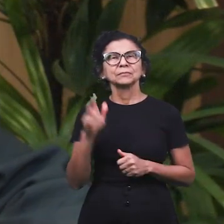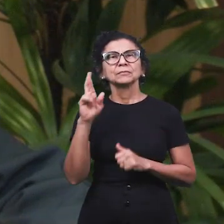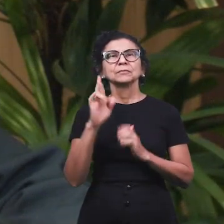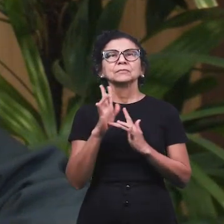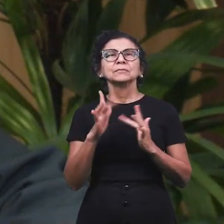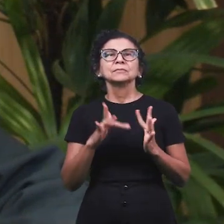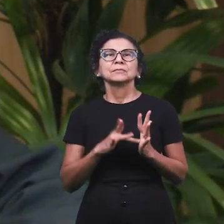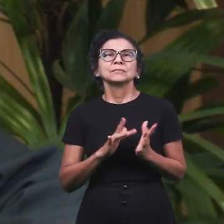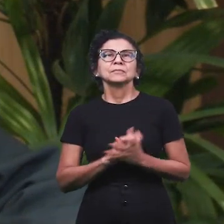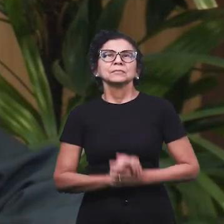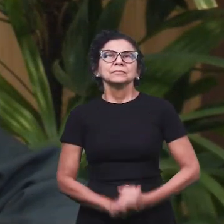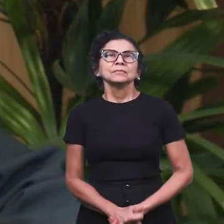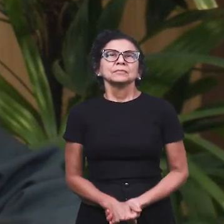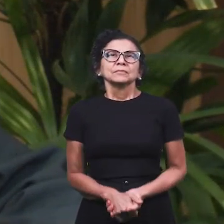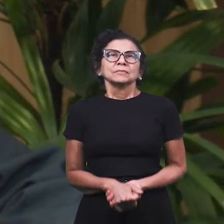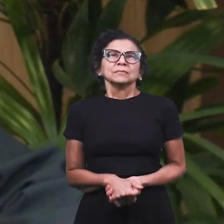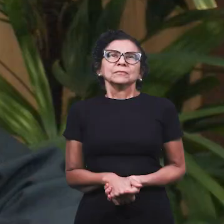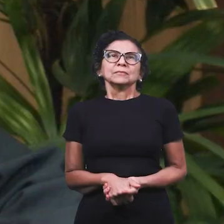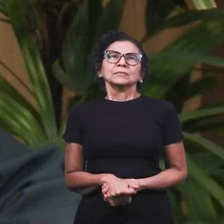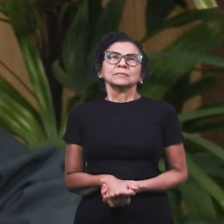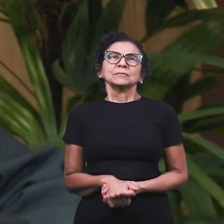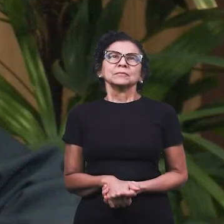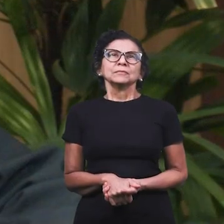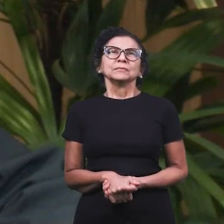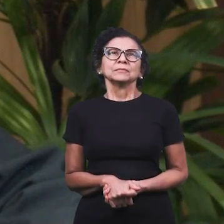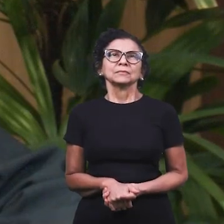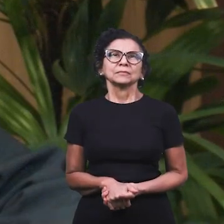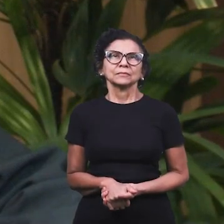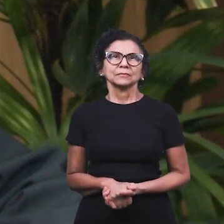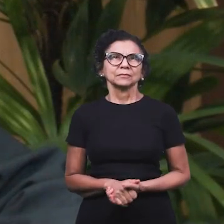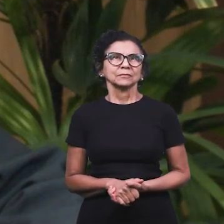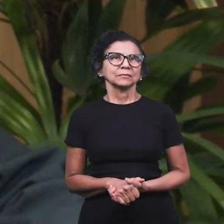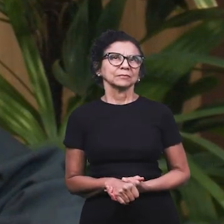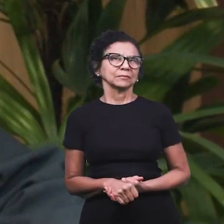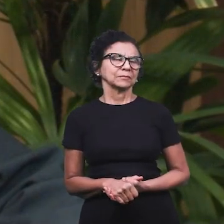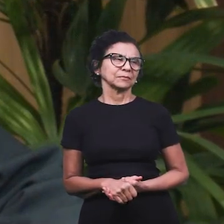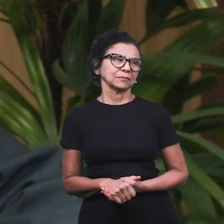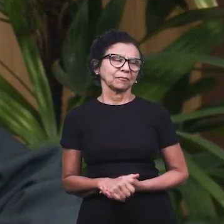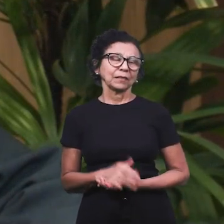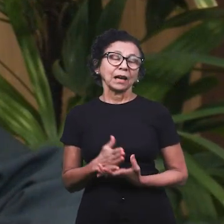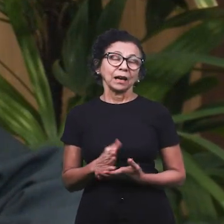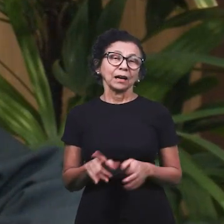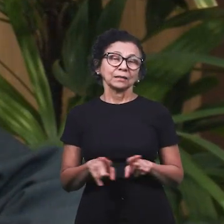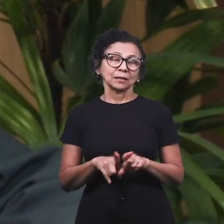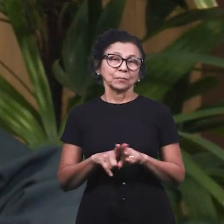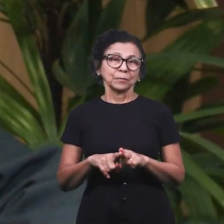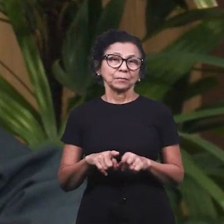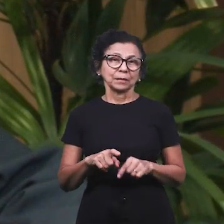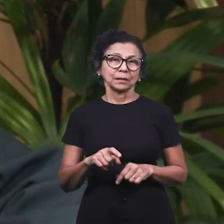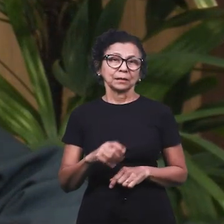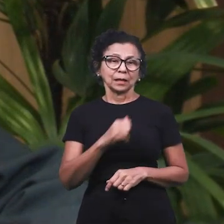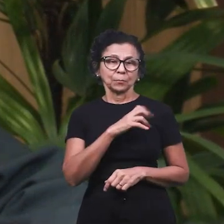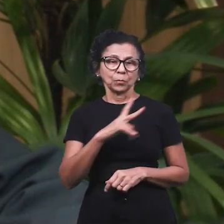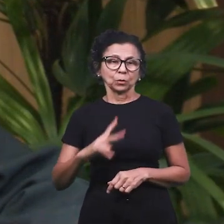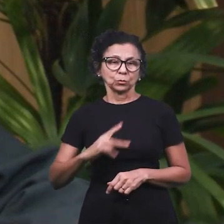E você só está nos trazendo o testemunho daquilo que a palavra nos fala. Paulo, quando escreve ao